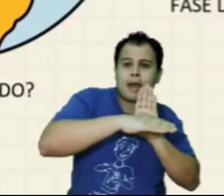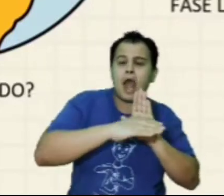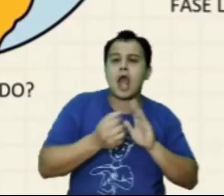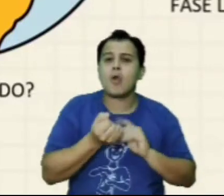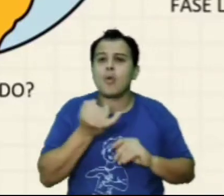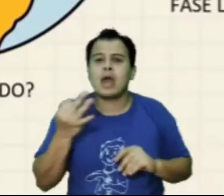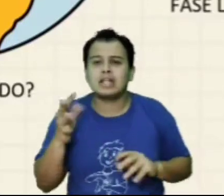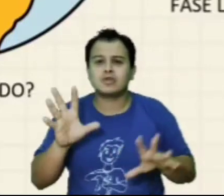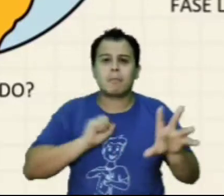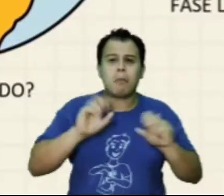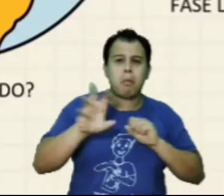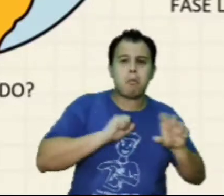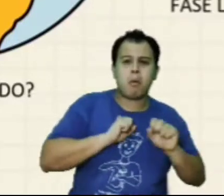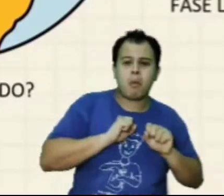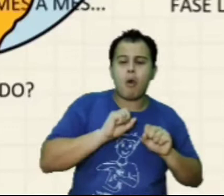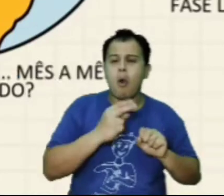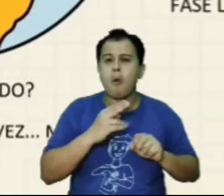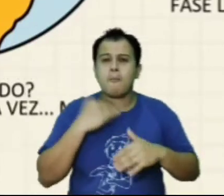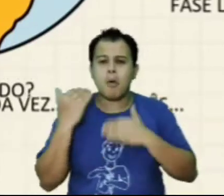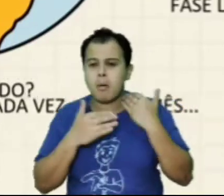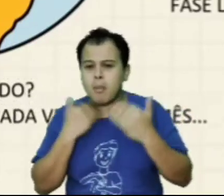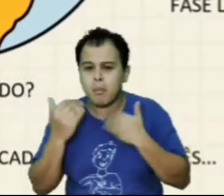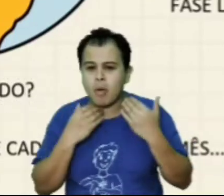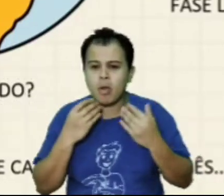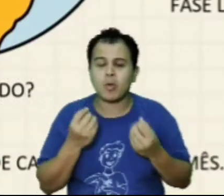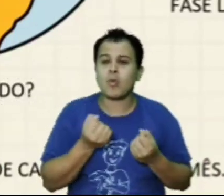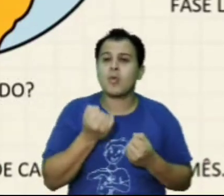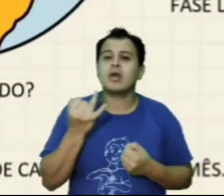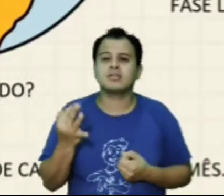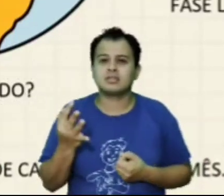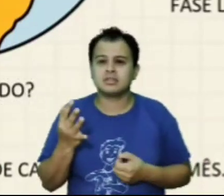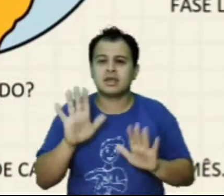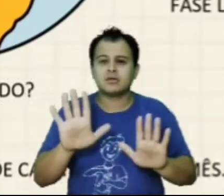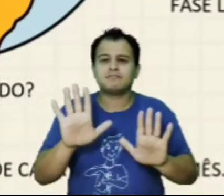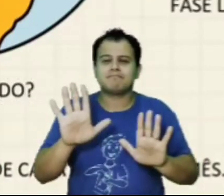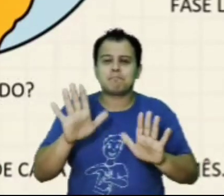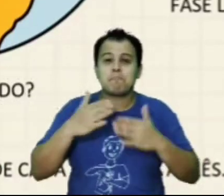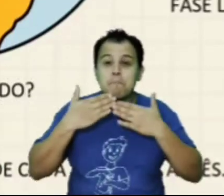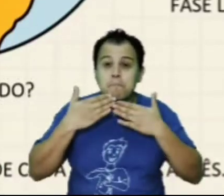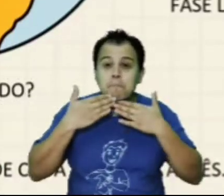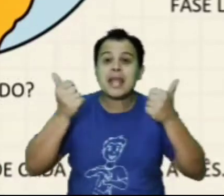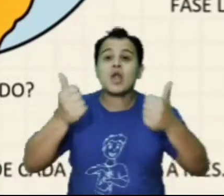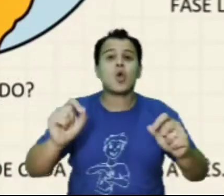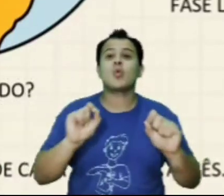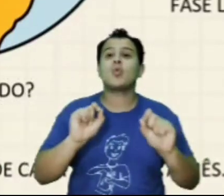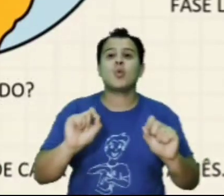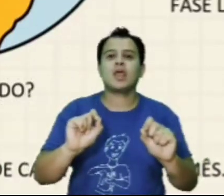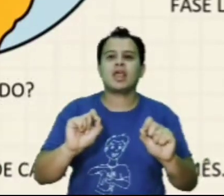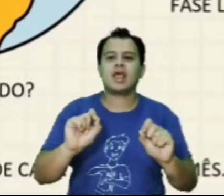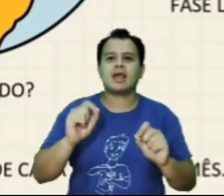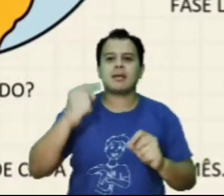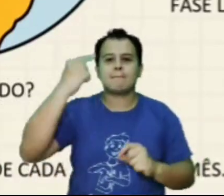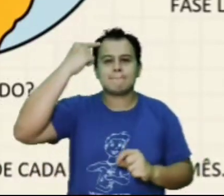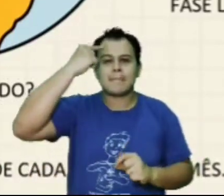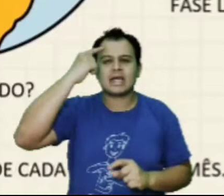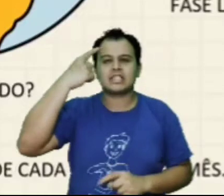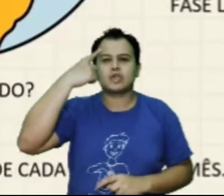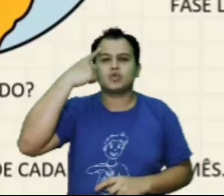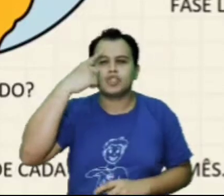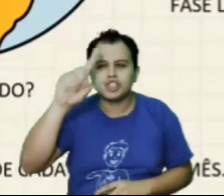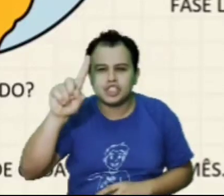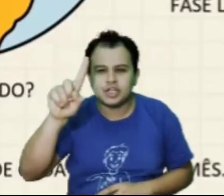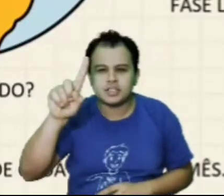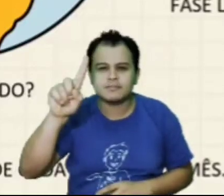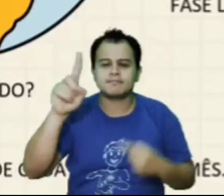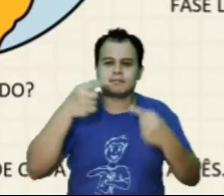de economia, de tudo. E aí a gente resolveu que a gente vai pensar esse ano um dia de cada vez, uma semana de